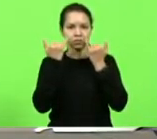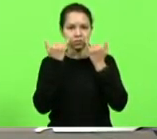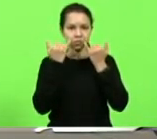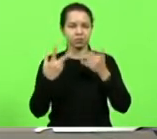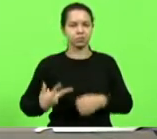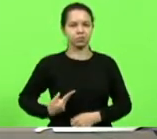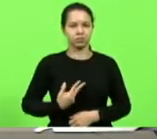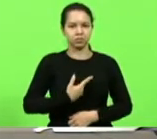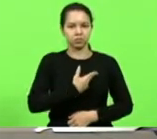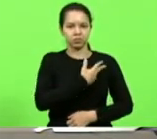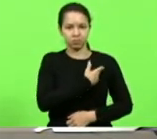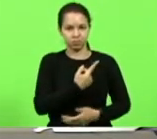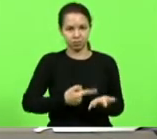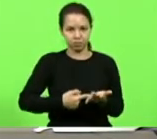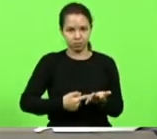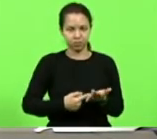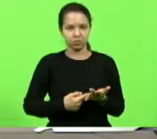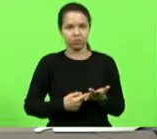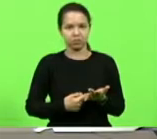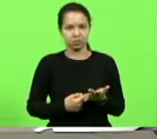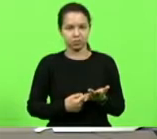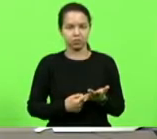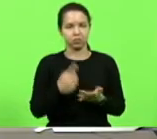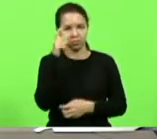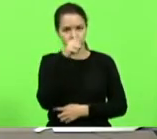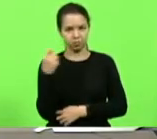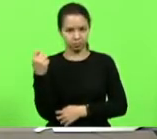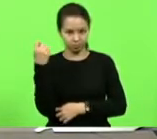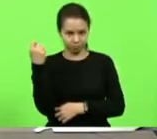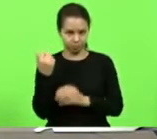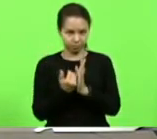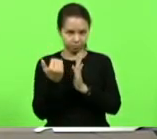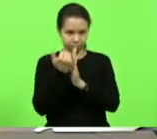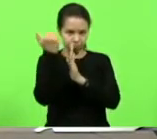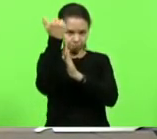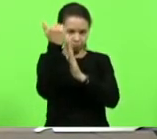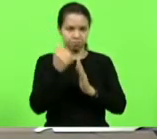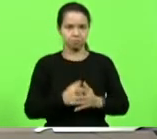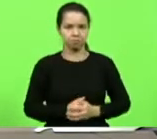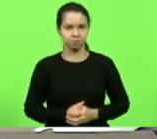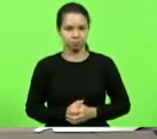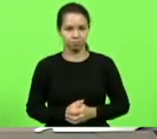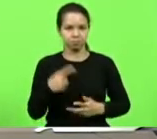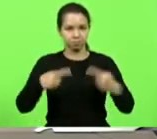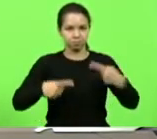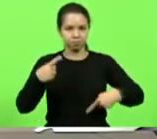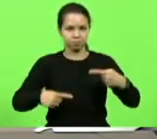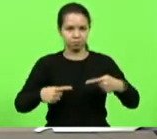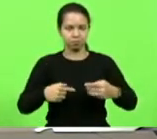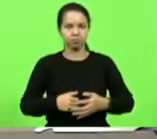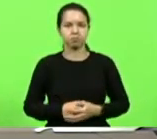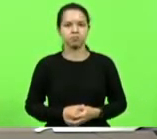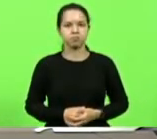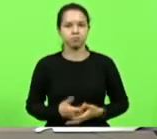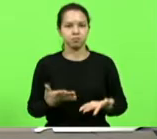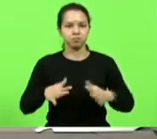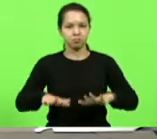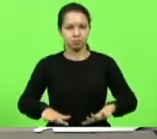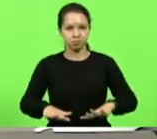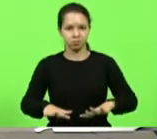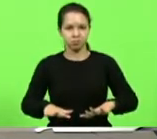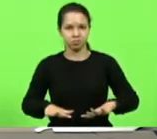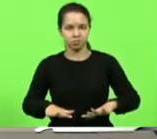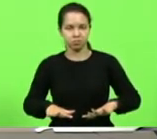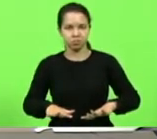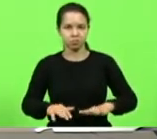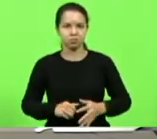cirurgias eletivas de média e alta complexidade, em discussão. Não havendo quem queira discutir, em votação, deputados que aprovam,